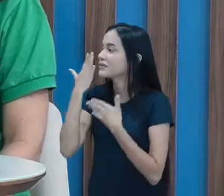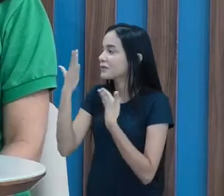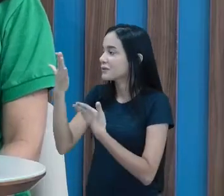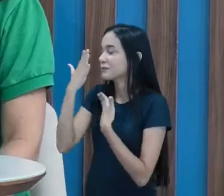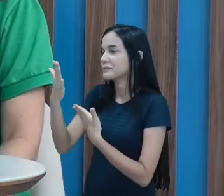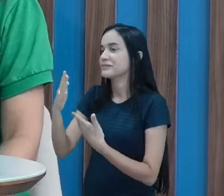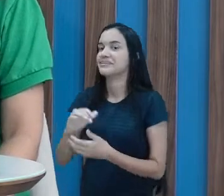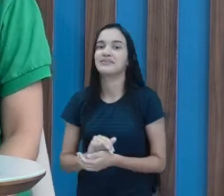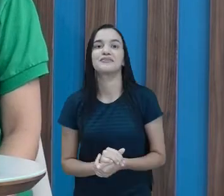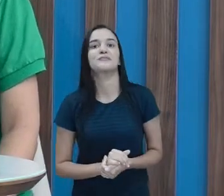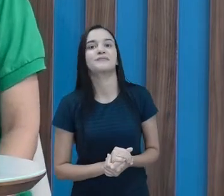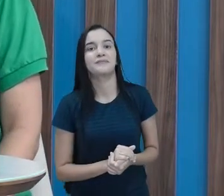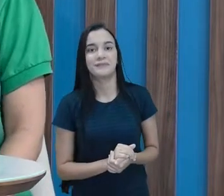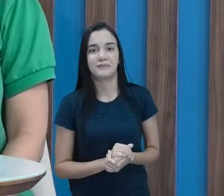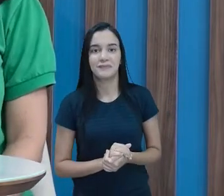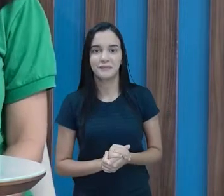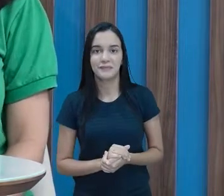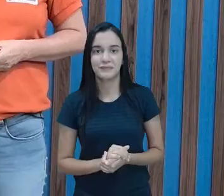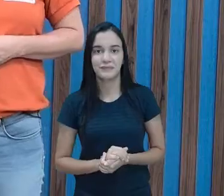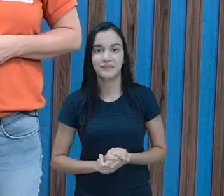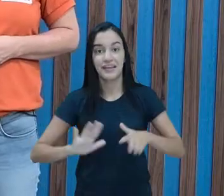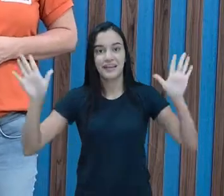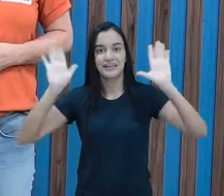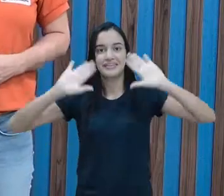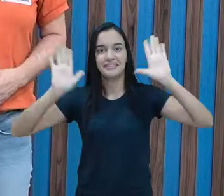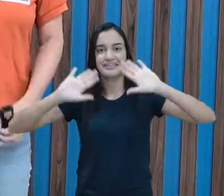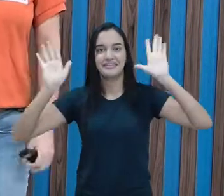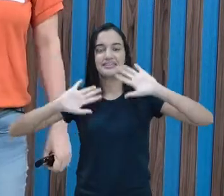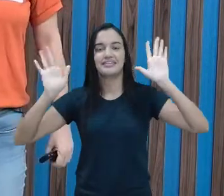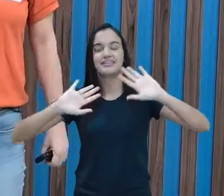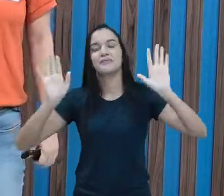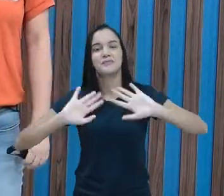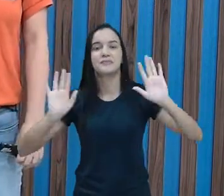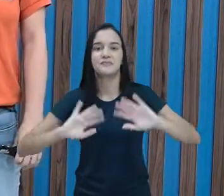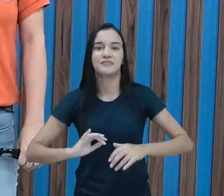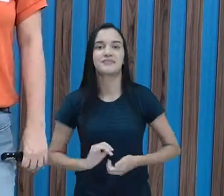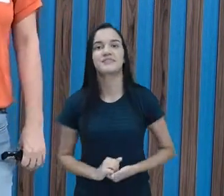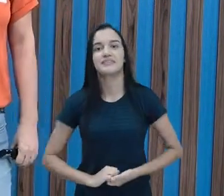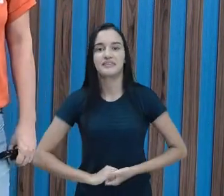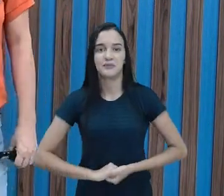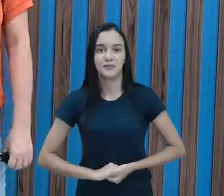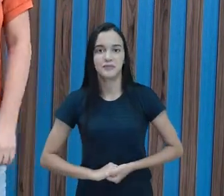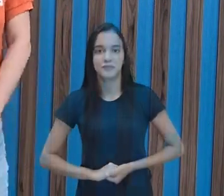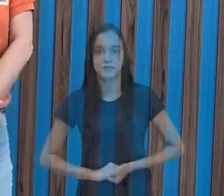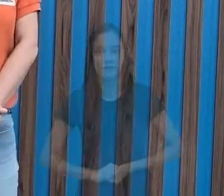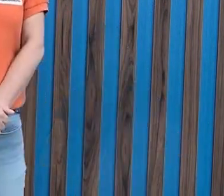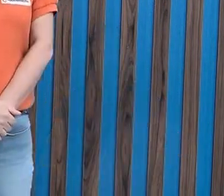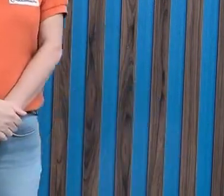companhia. Obrigada a você. Tchau, tchau, crianças. Então, tchau, tchau. Até a próxima.